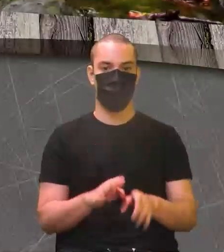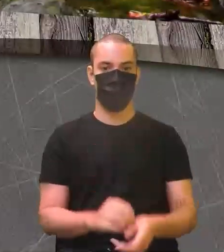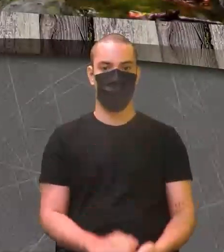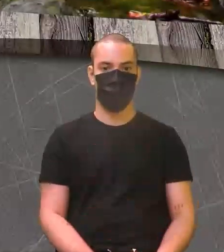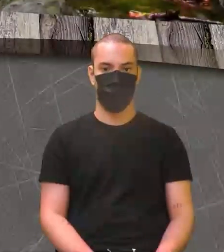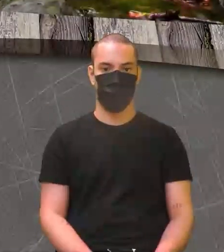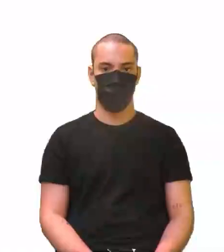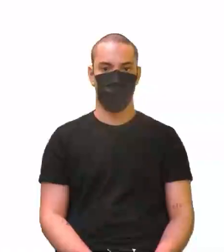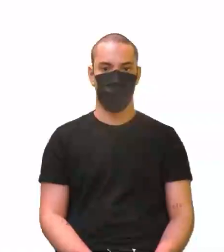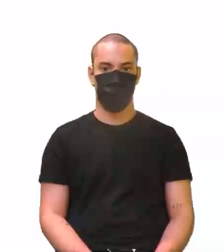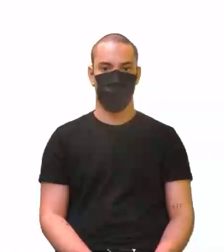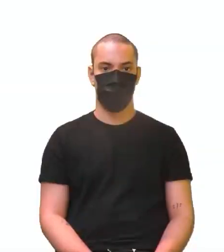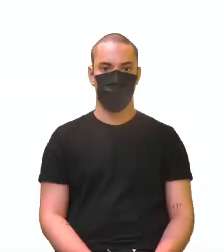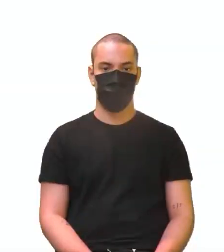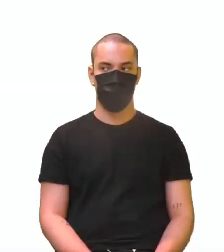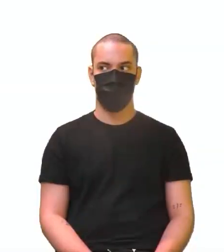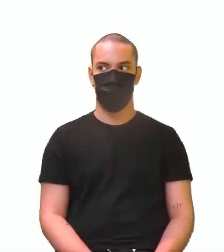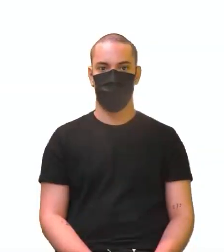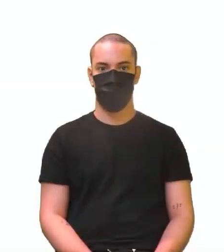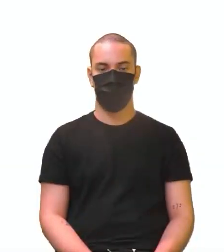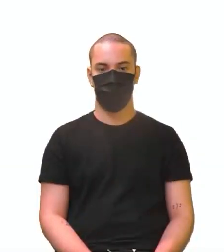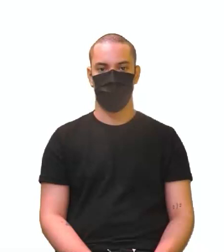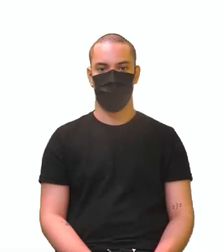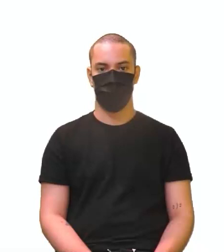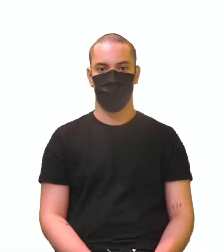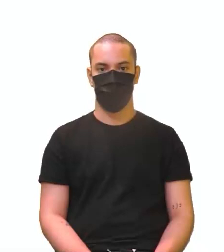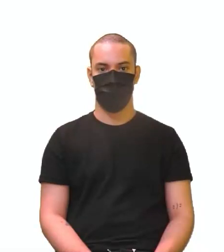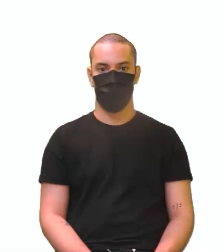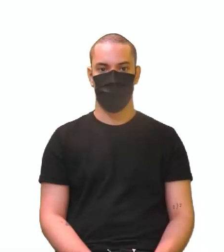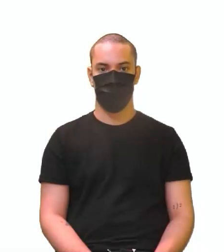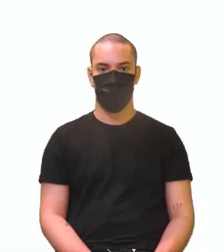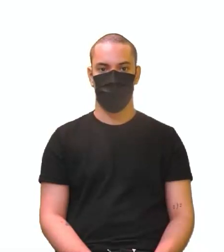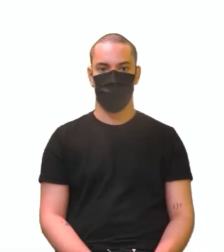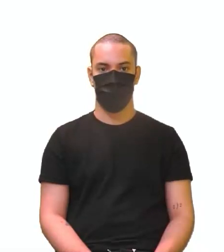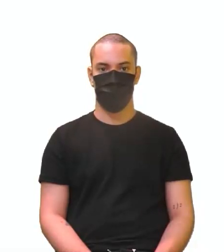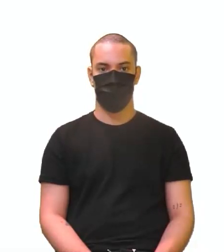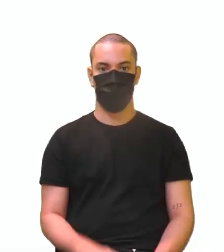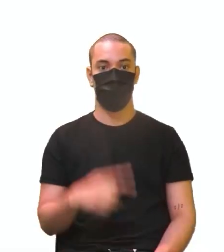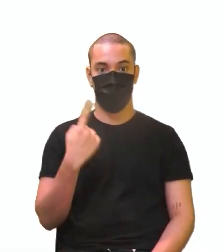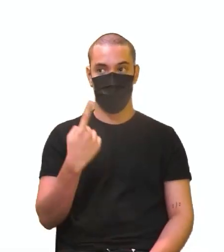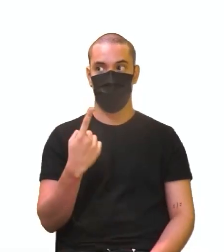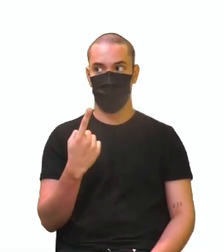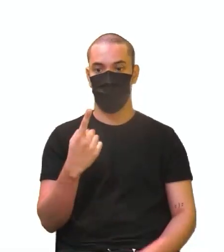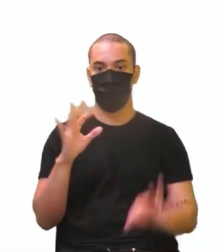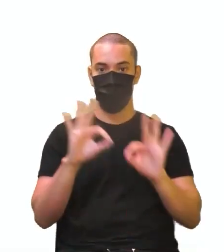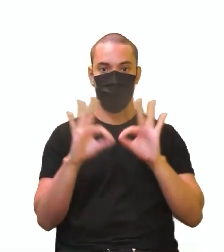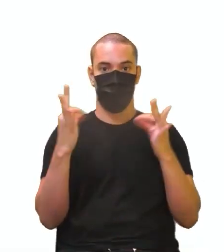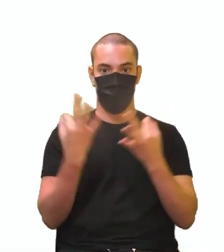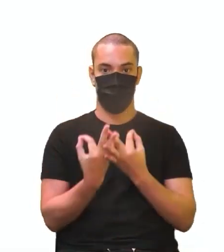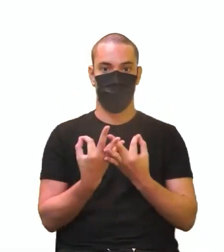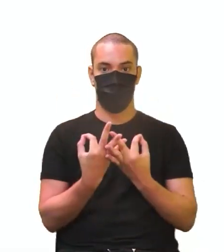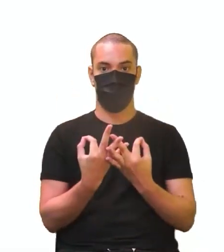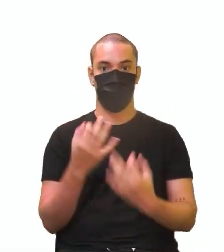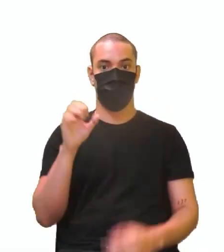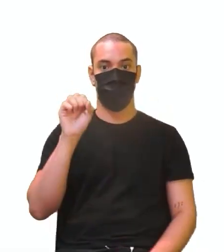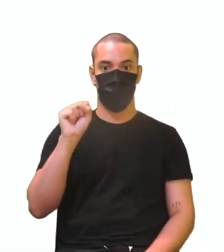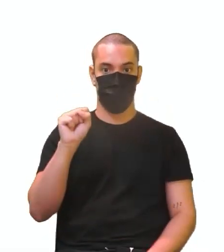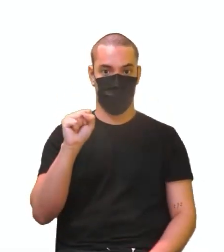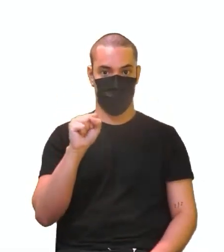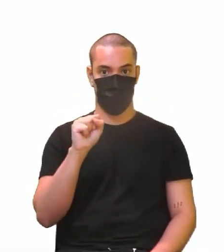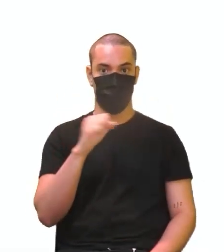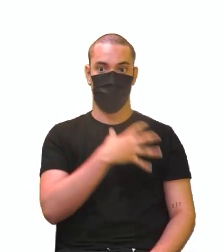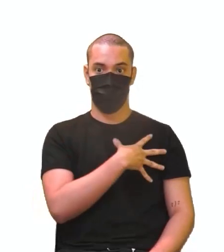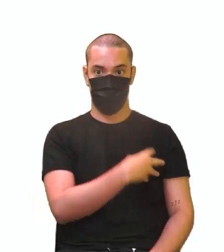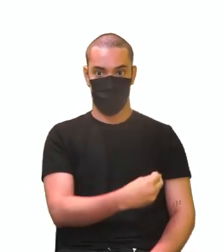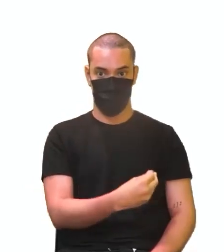tá? Ainda não tá. Aí tá bom. Aí. Isso. Numa família com 8 filhos, a